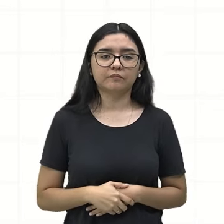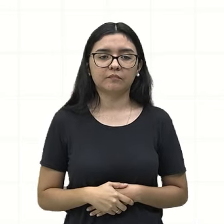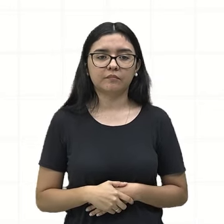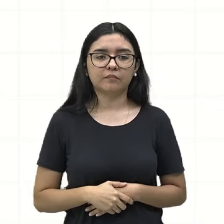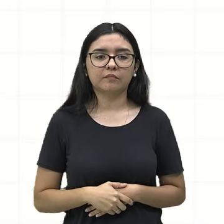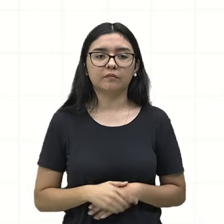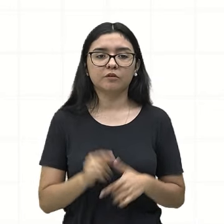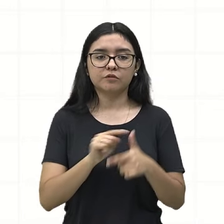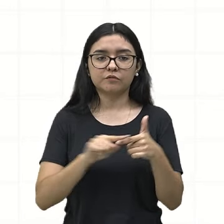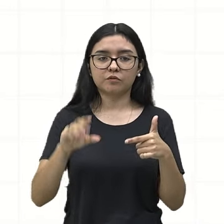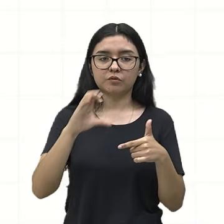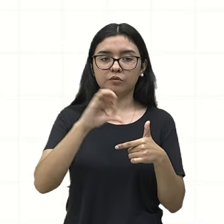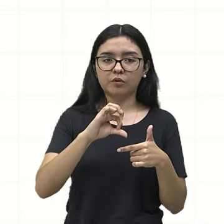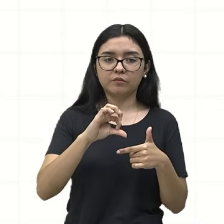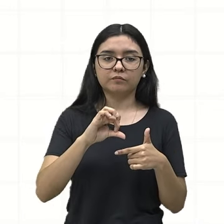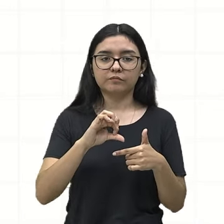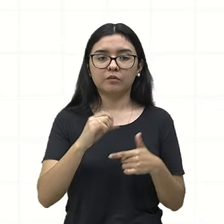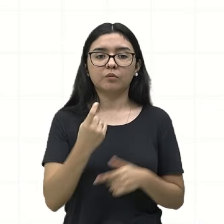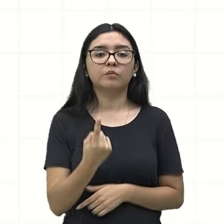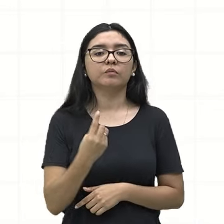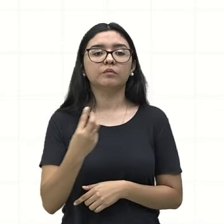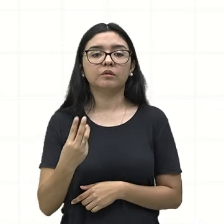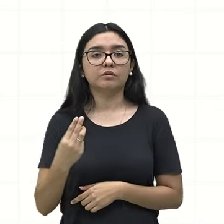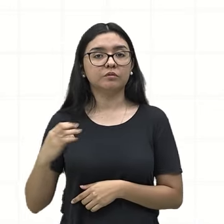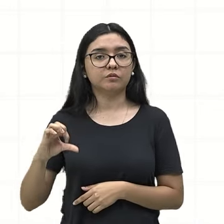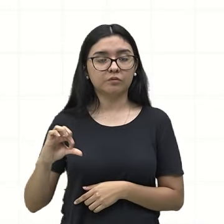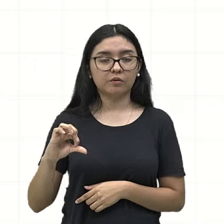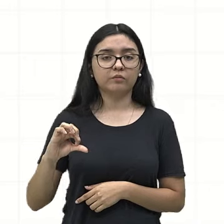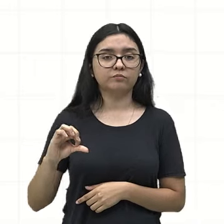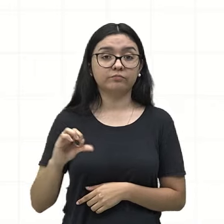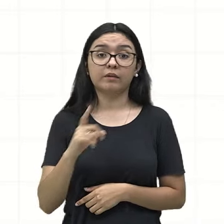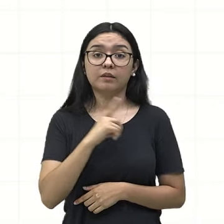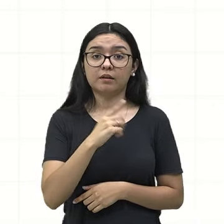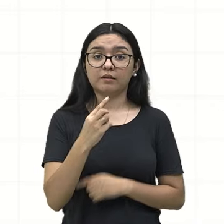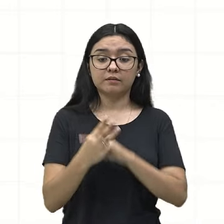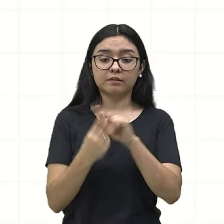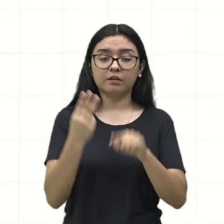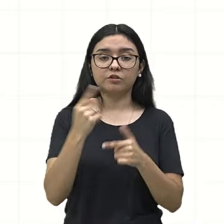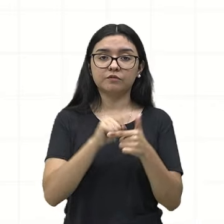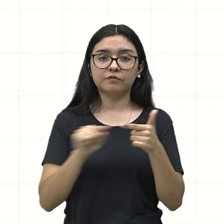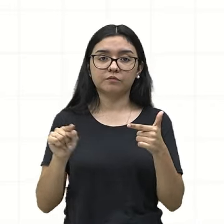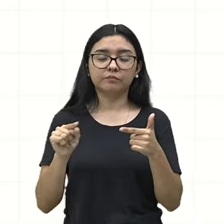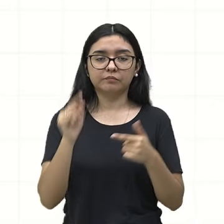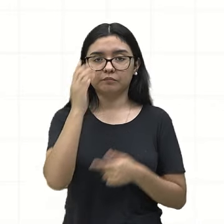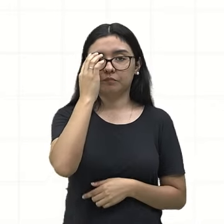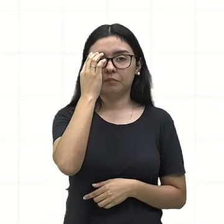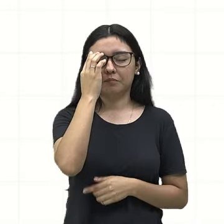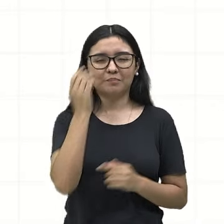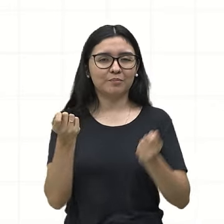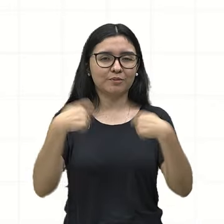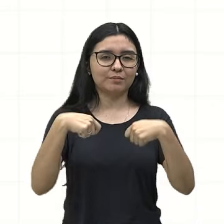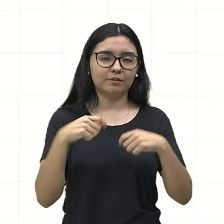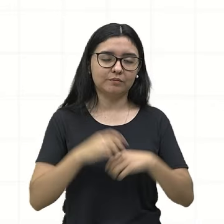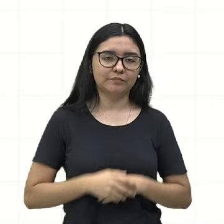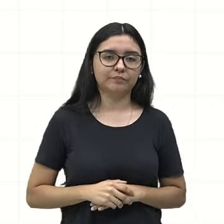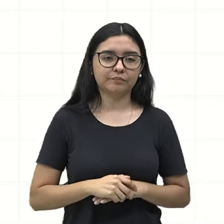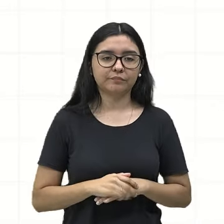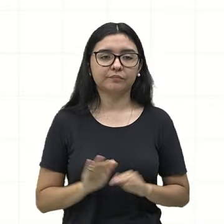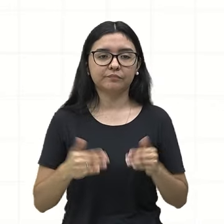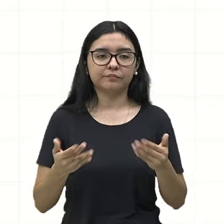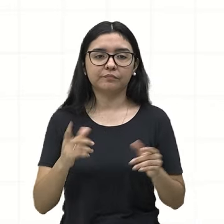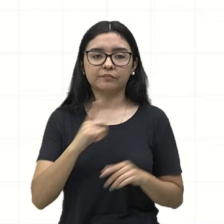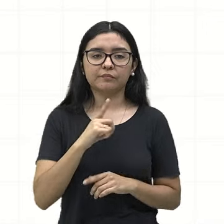3 e 9. 1, 3 e 9. Tem 3 divisores. Tudo bem? Então, se tem 3 divisores, o número